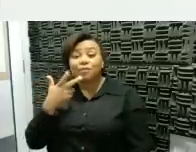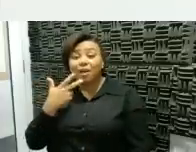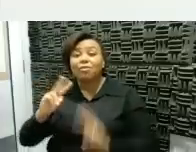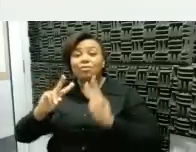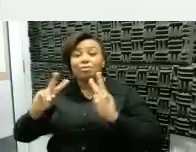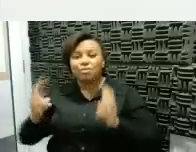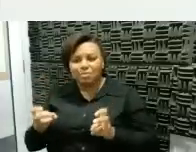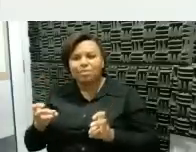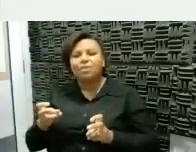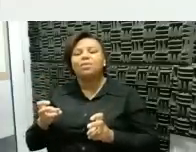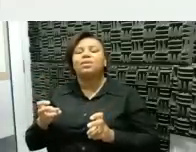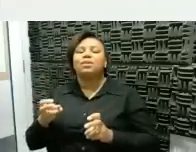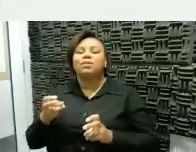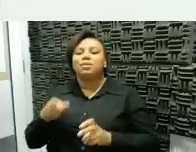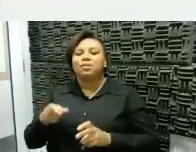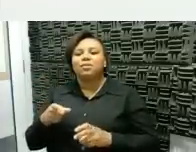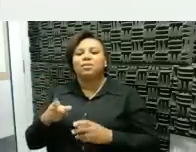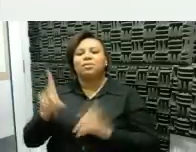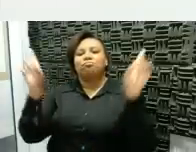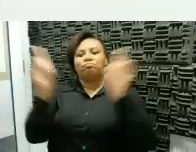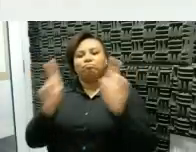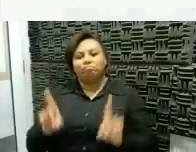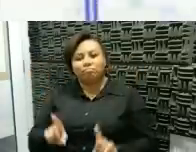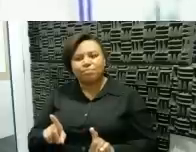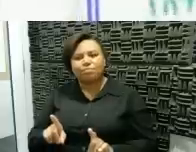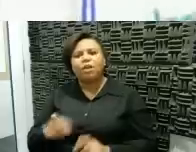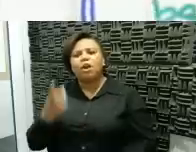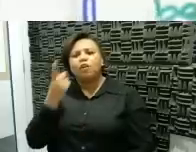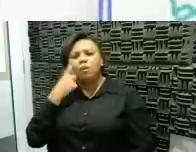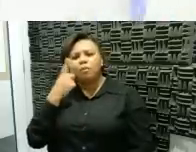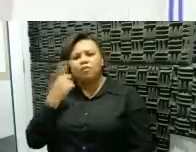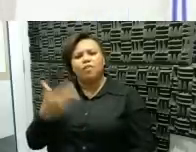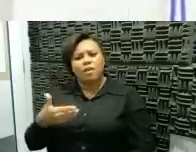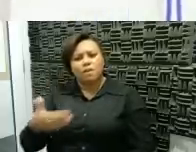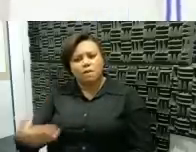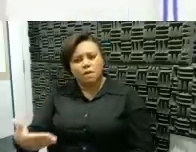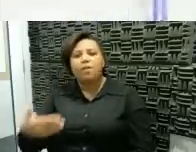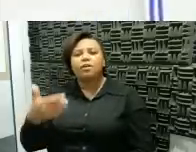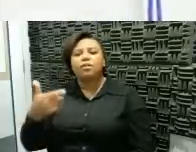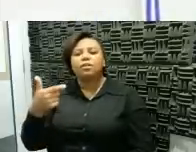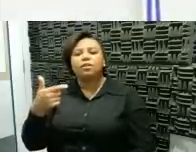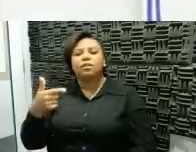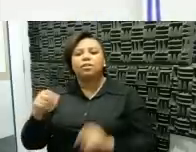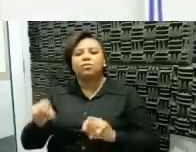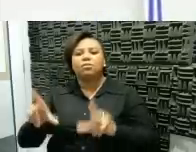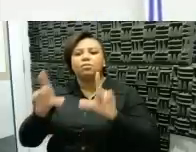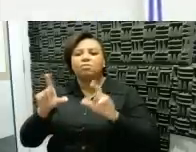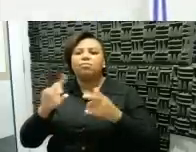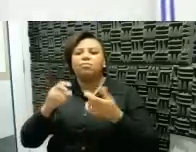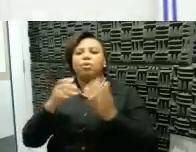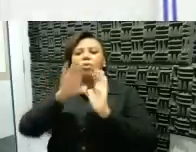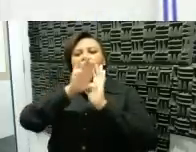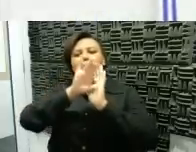deficiência vamos ver então agora né botar as em palavrinhas digamos assim o que é